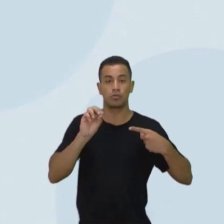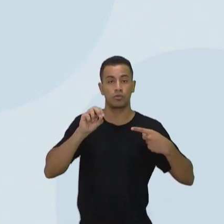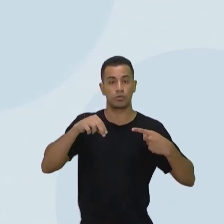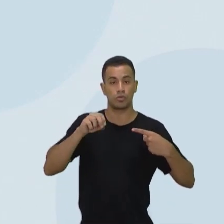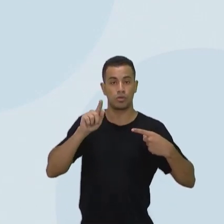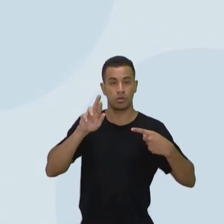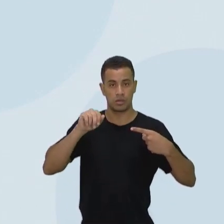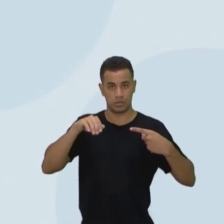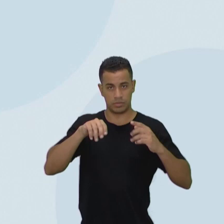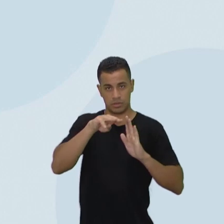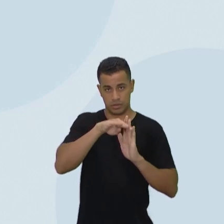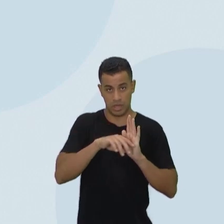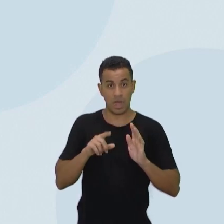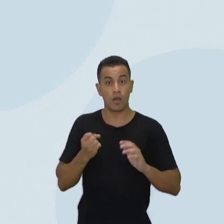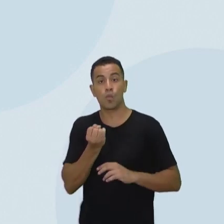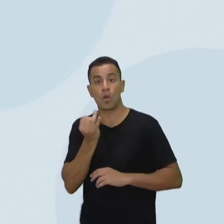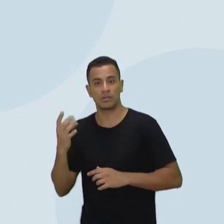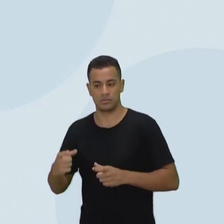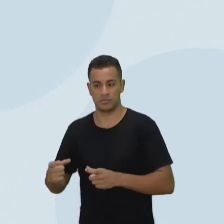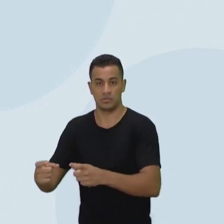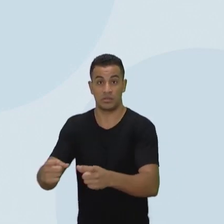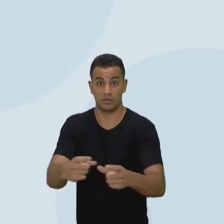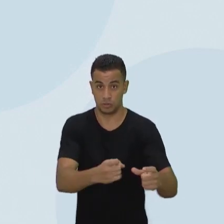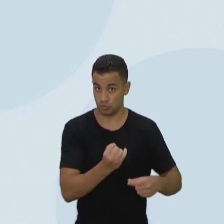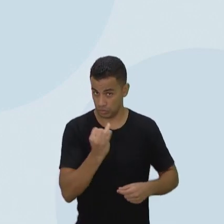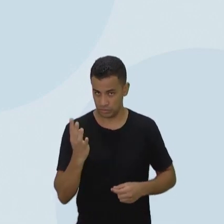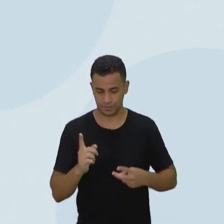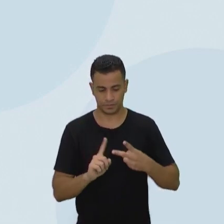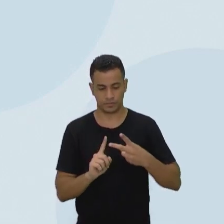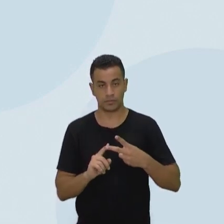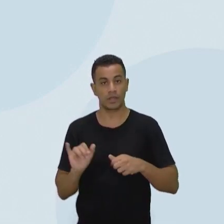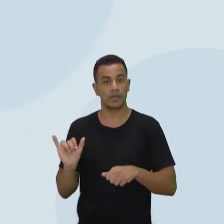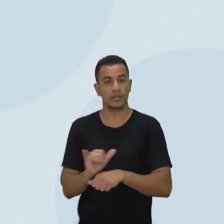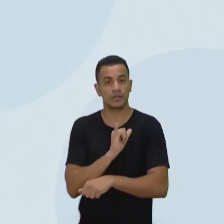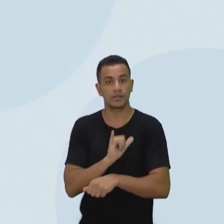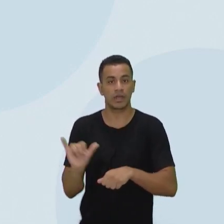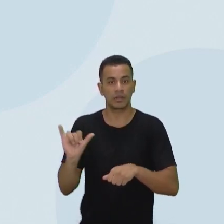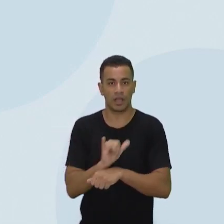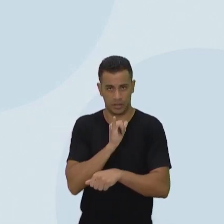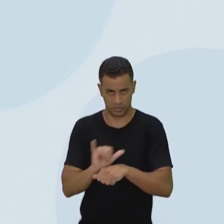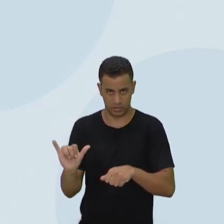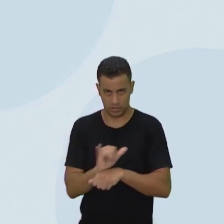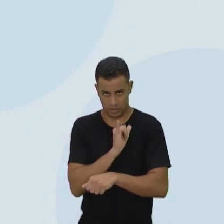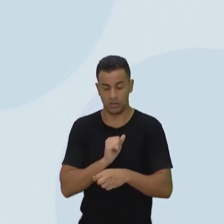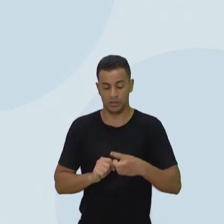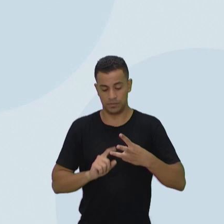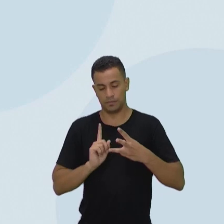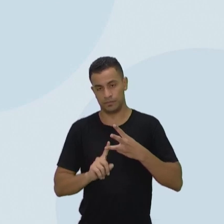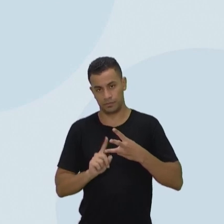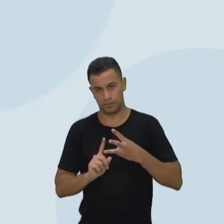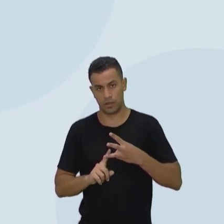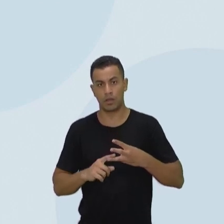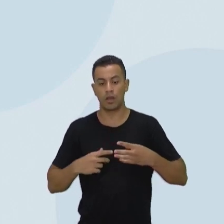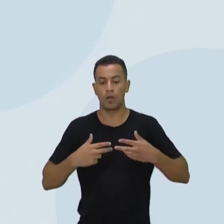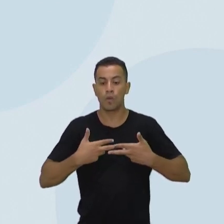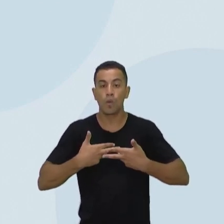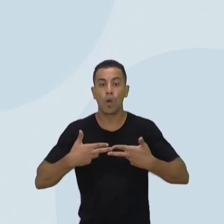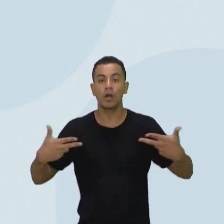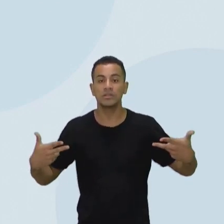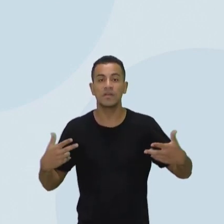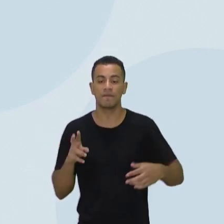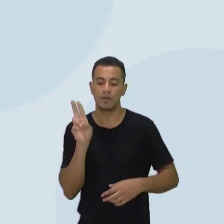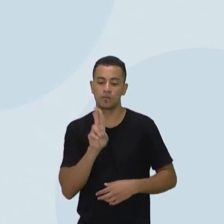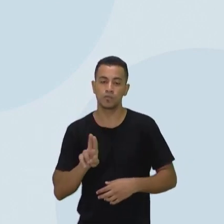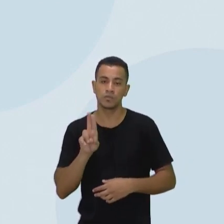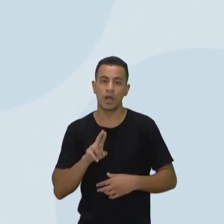As estratégias e os recursos utilizados em cada estação. Então, o professor ele tem que sempre pensar no tempo